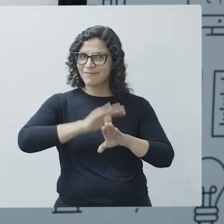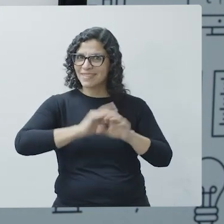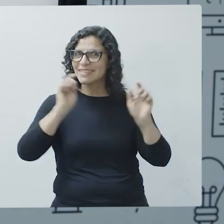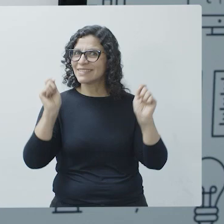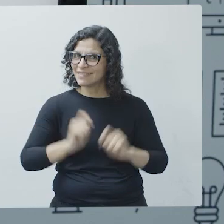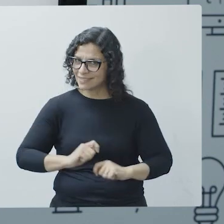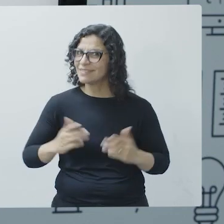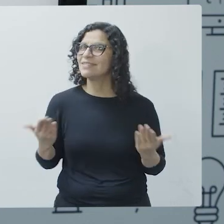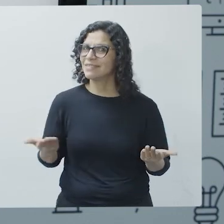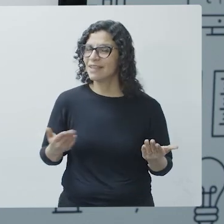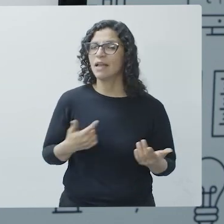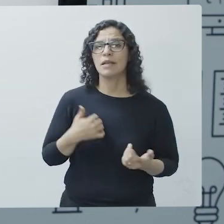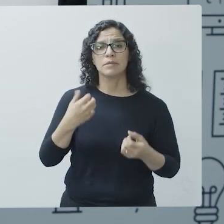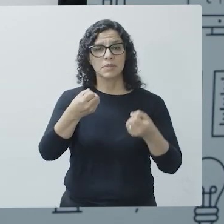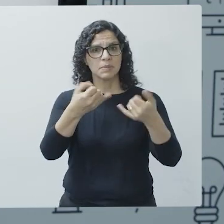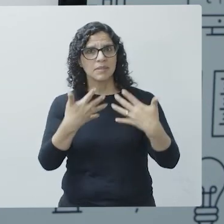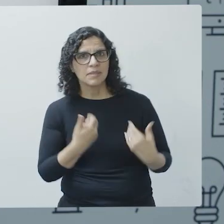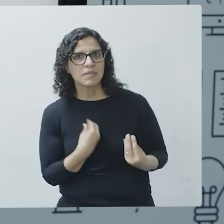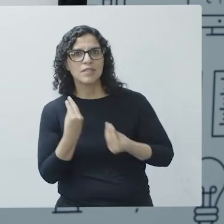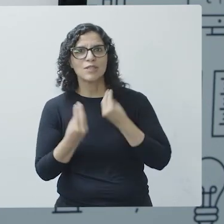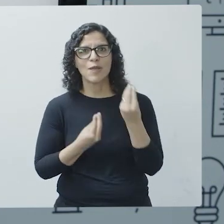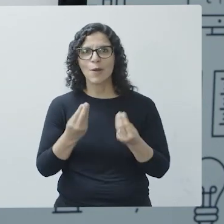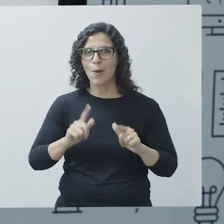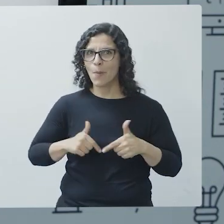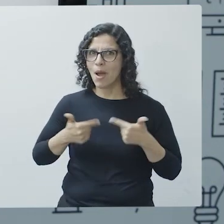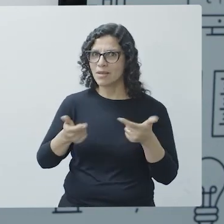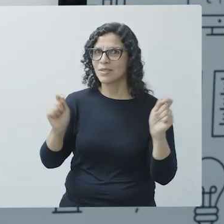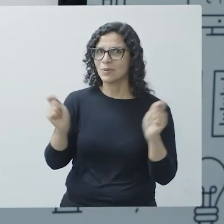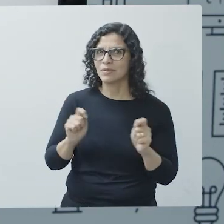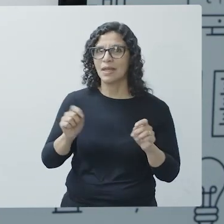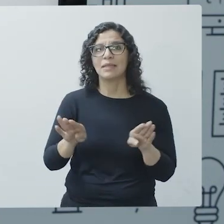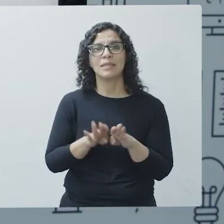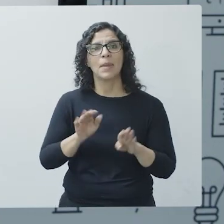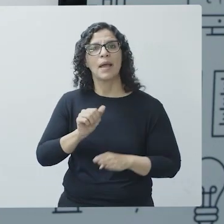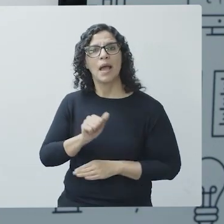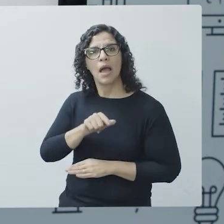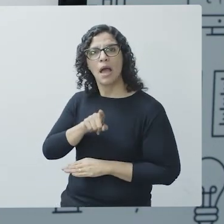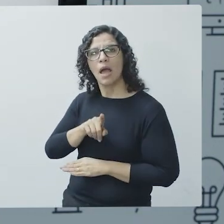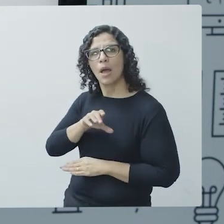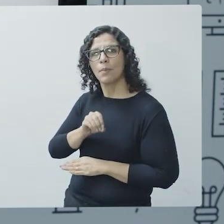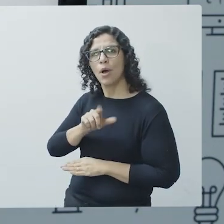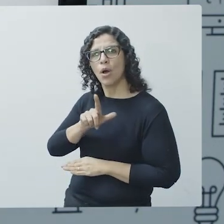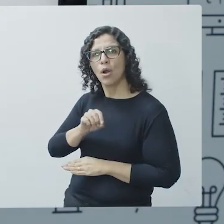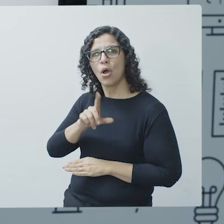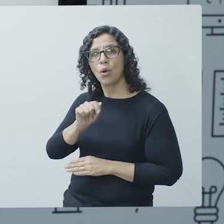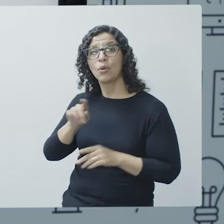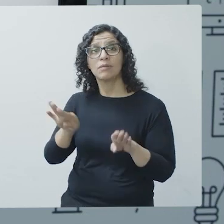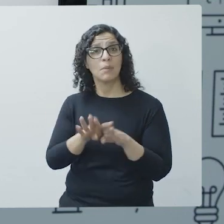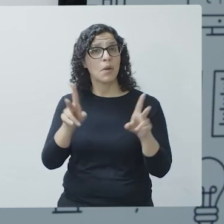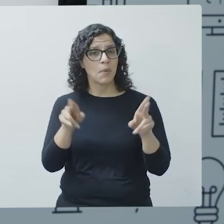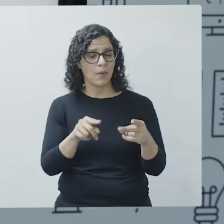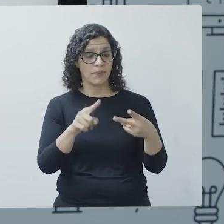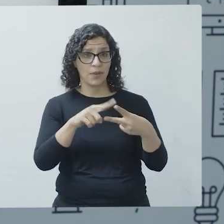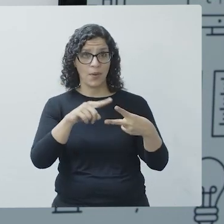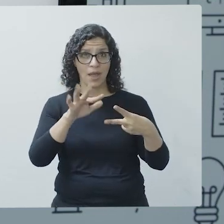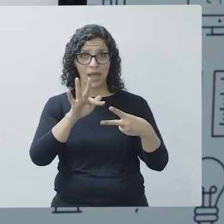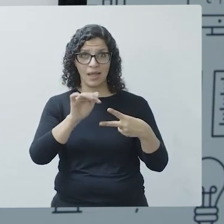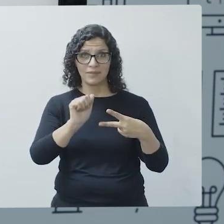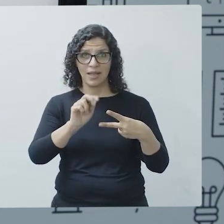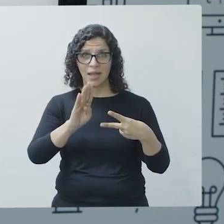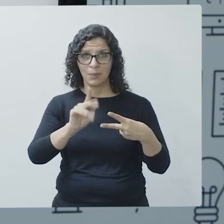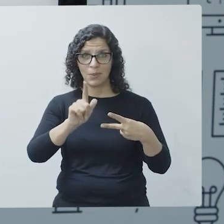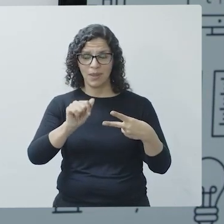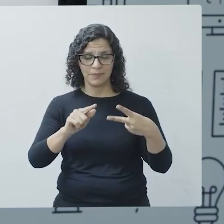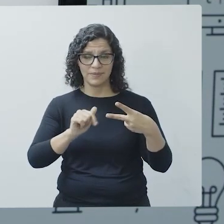essa ideia de lição moral, assim como um apólogo. As fábulas você já conhecia e agora você sabe um